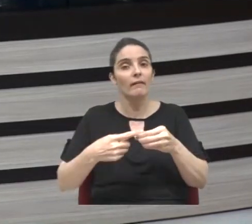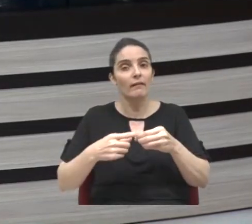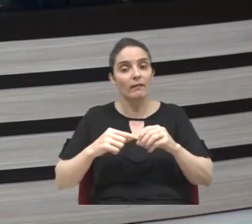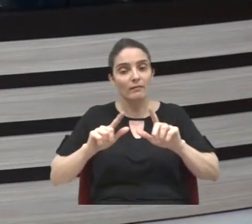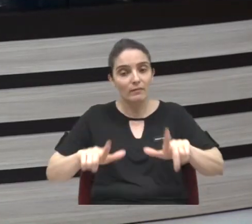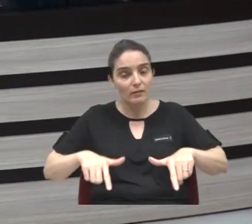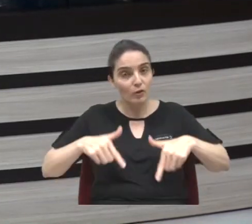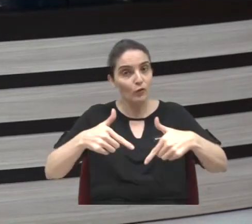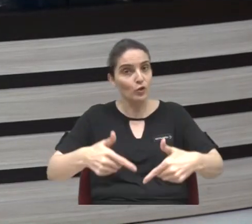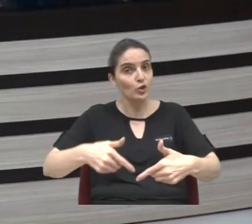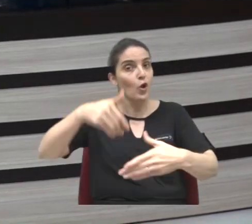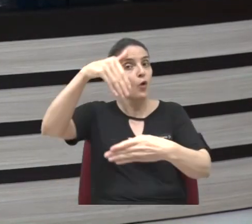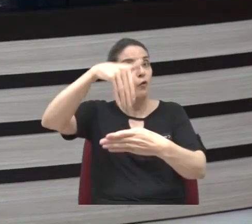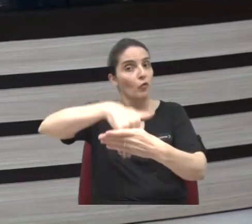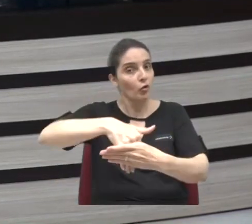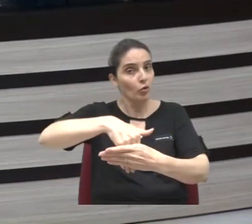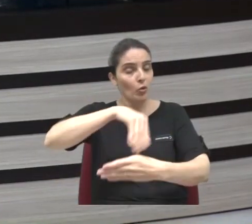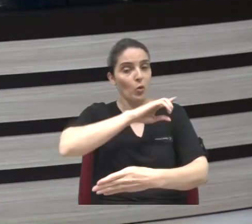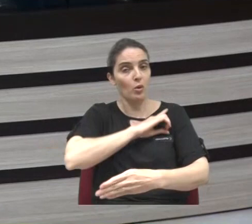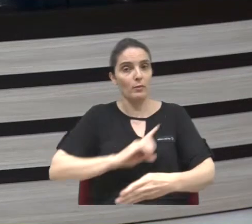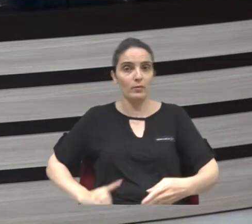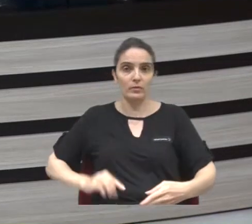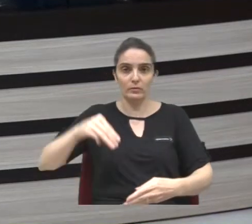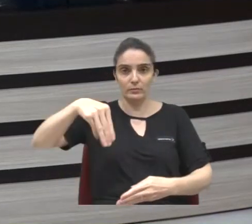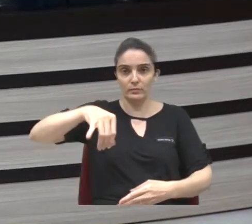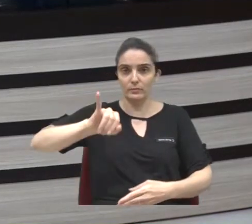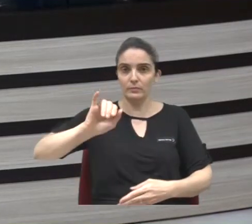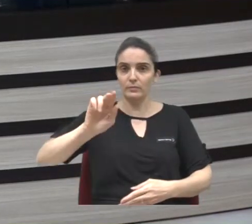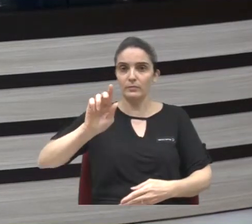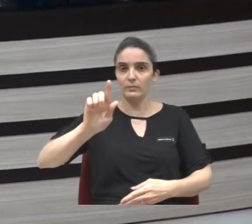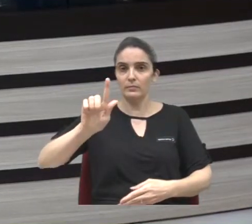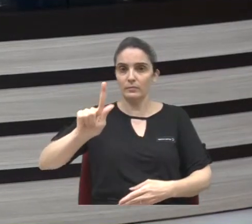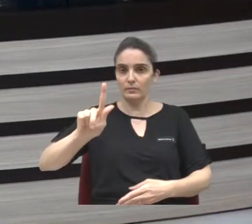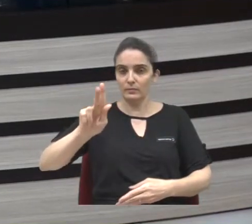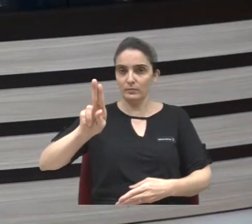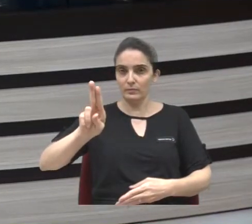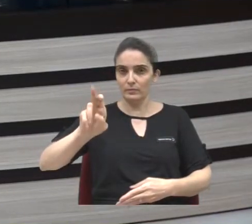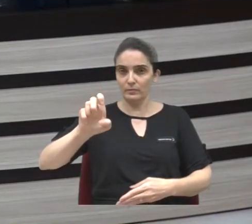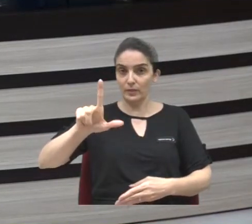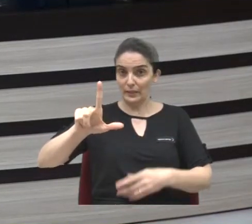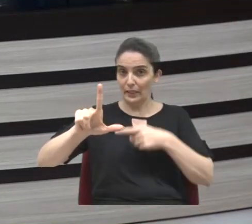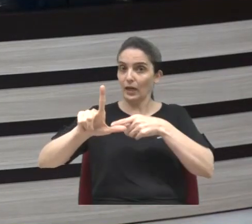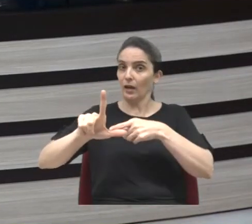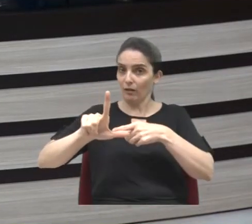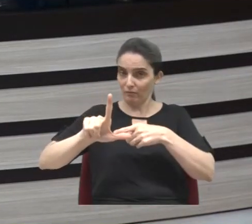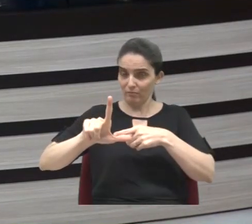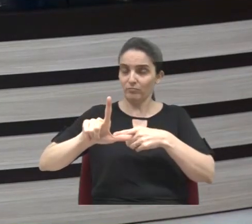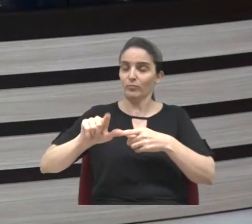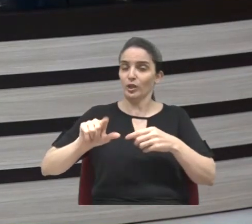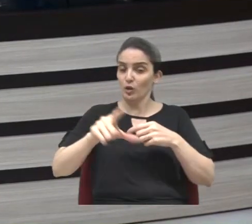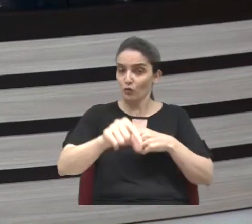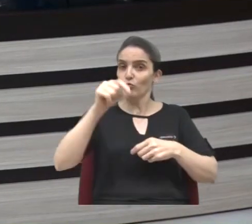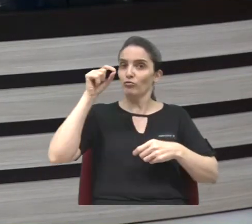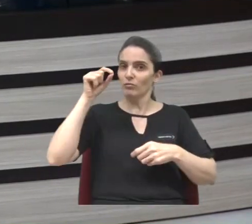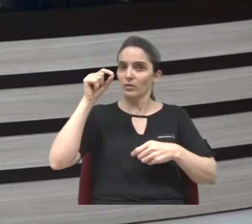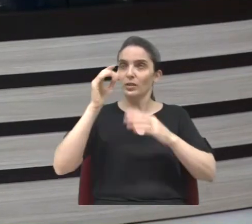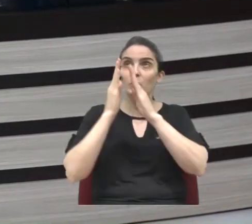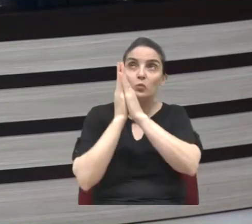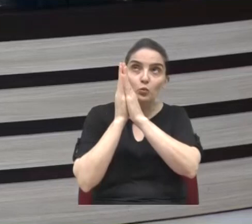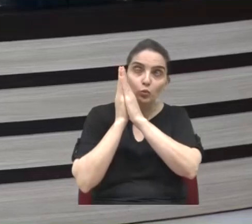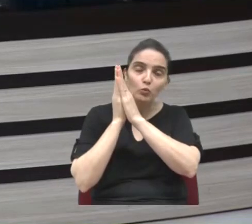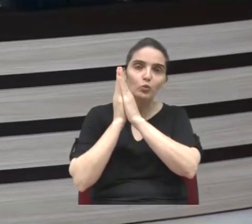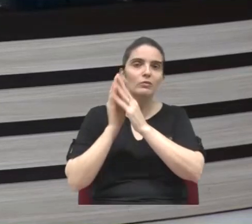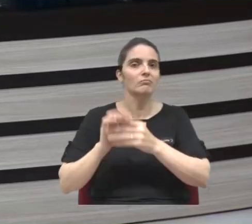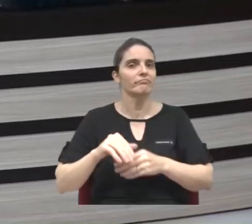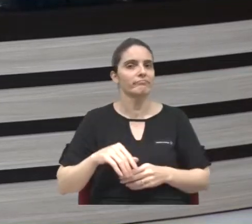Lombardi e foi eleito, graças a Deus, e tem feito o melhor para a